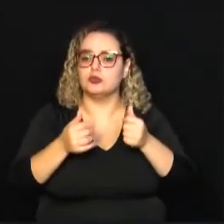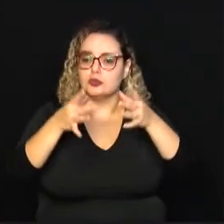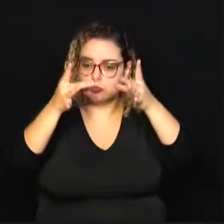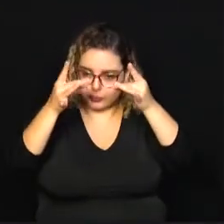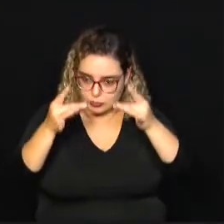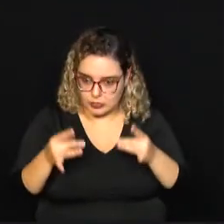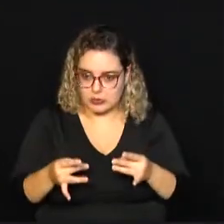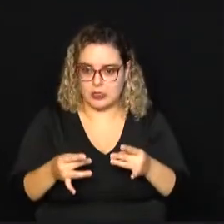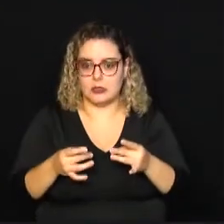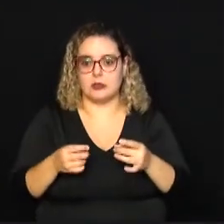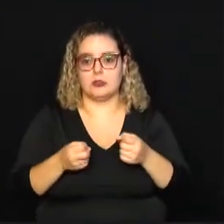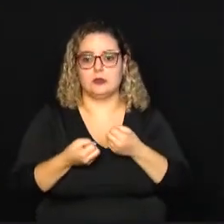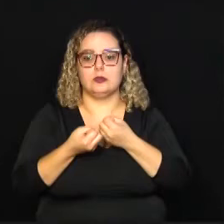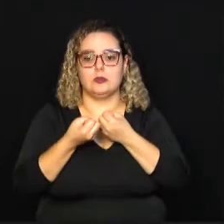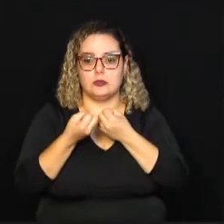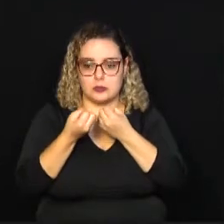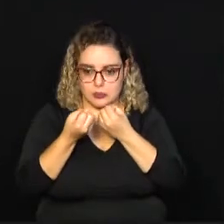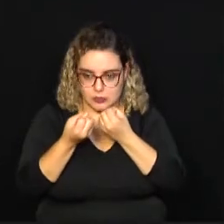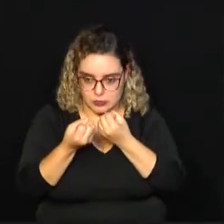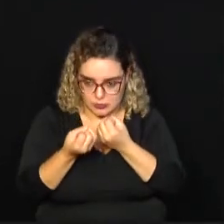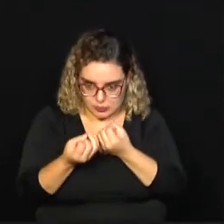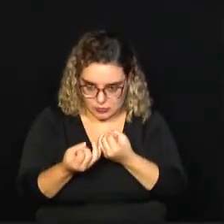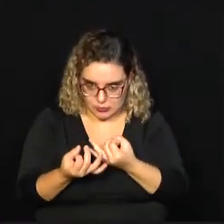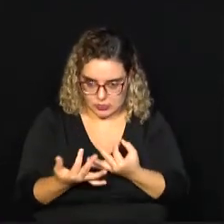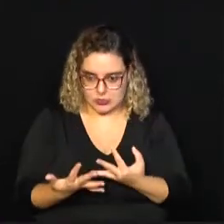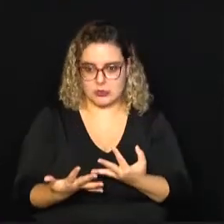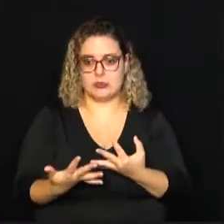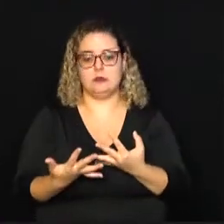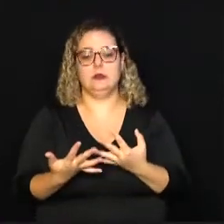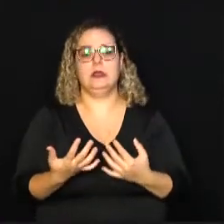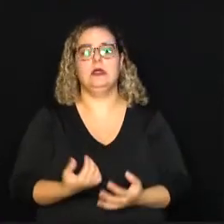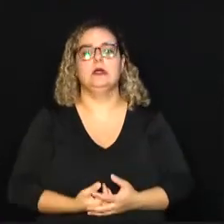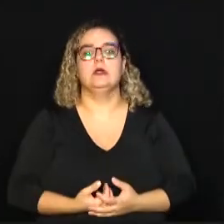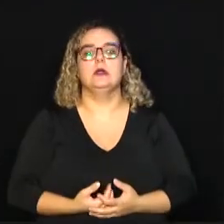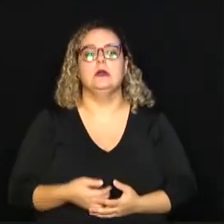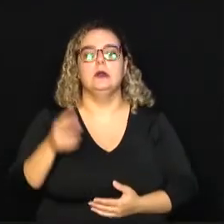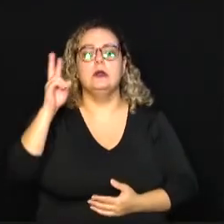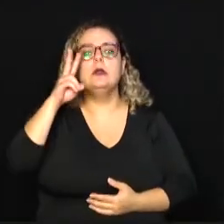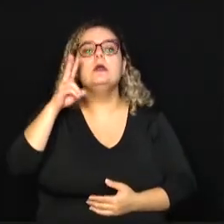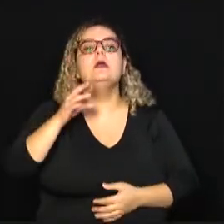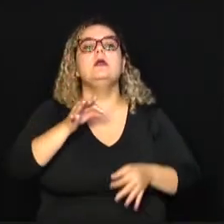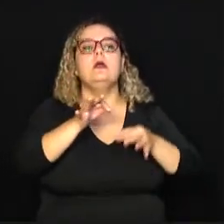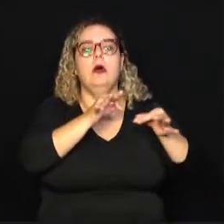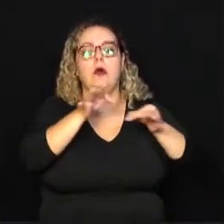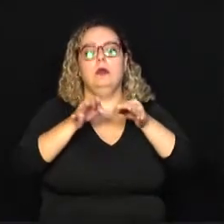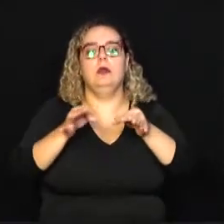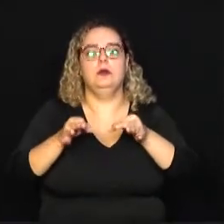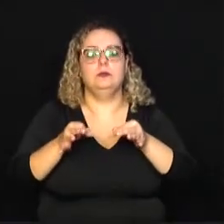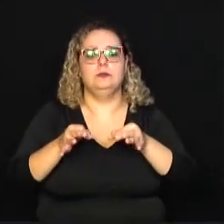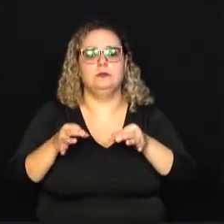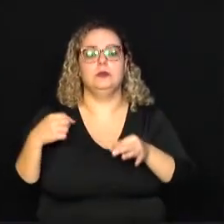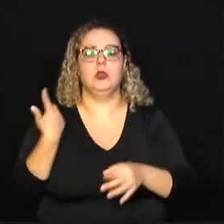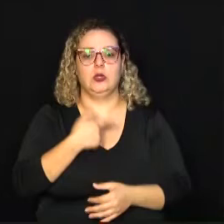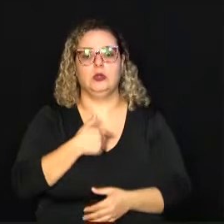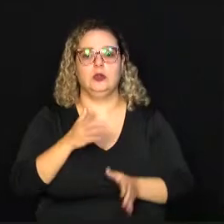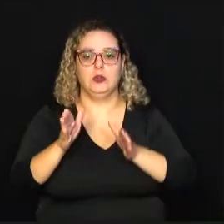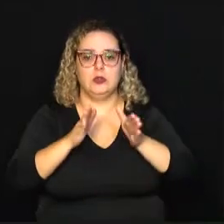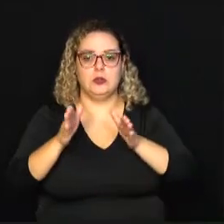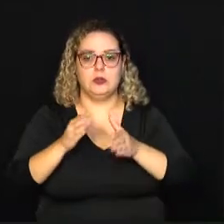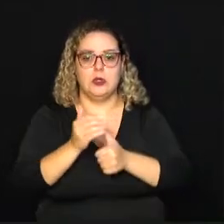coloca. Só para lembrar, né, mais uma vez, que esse debate está sendo organizado pelo nosso mandato, né, e